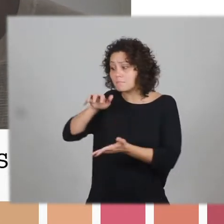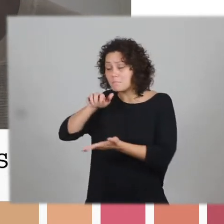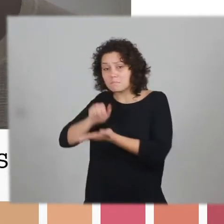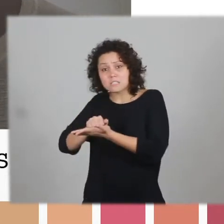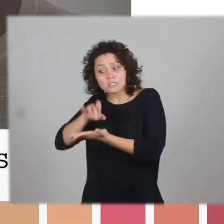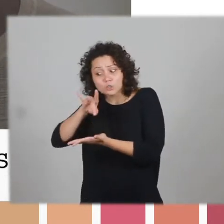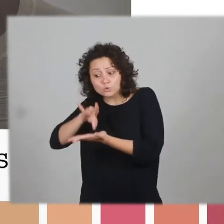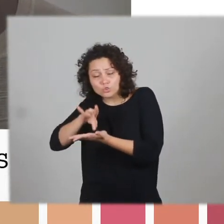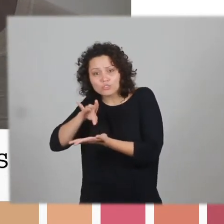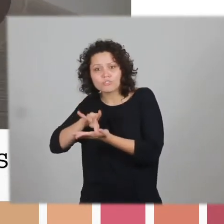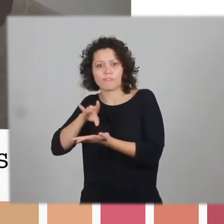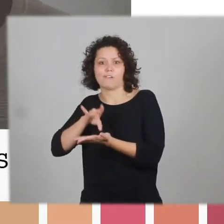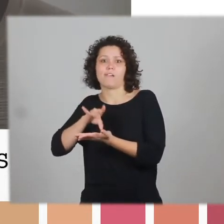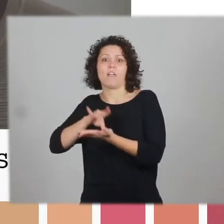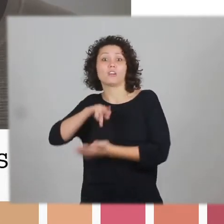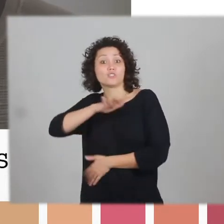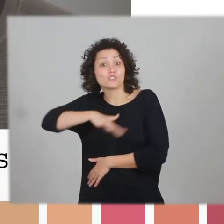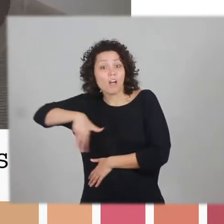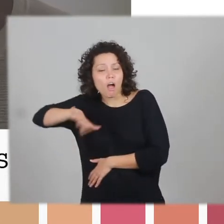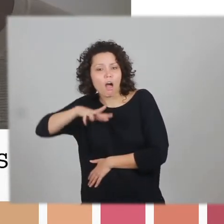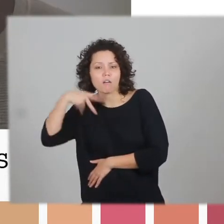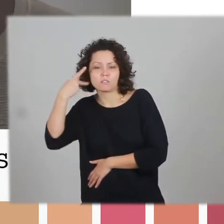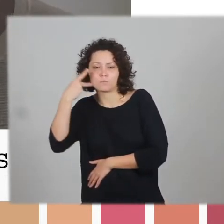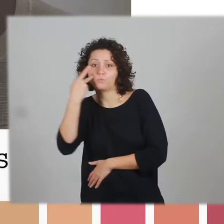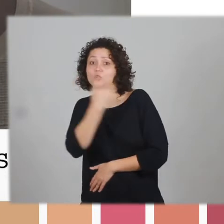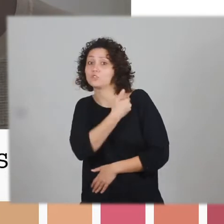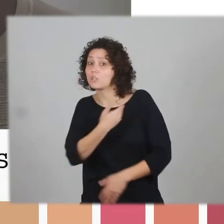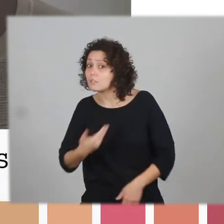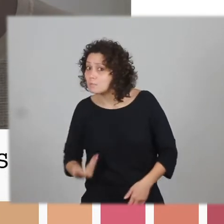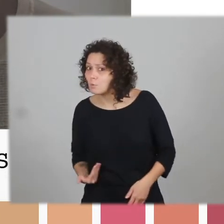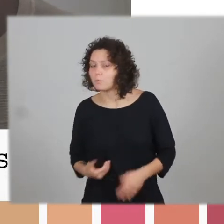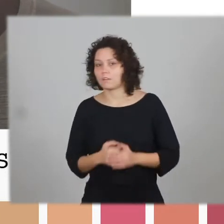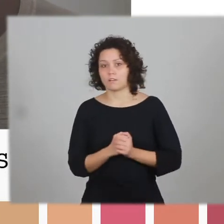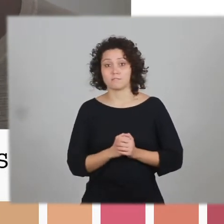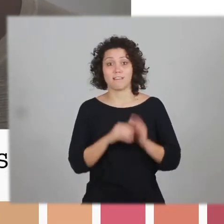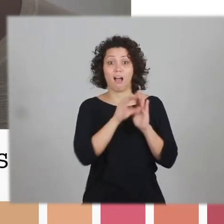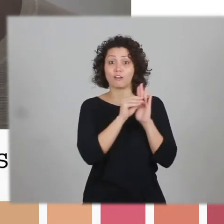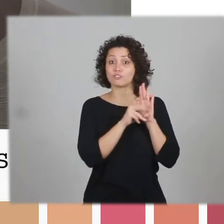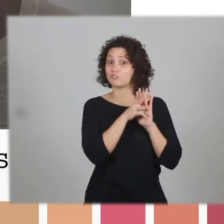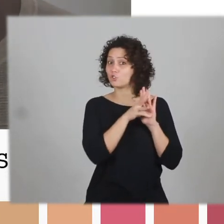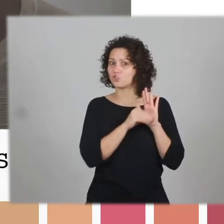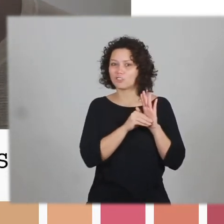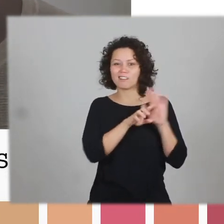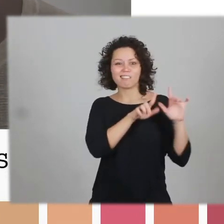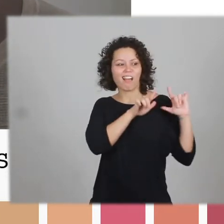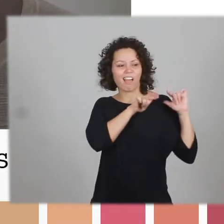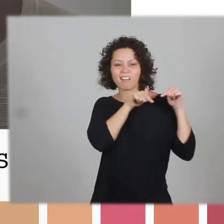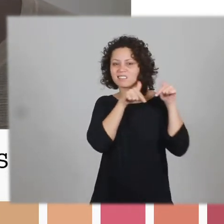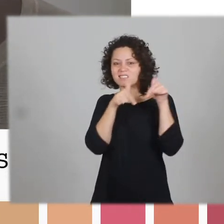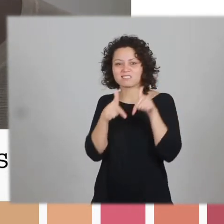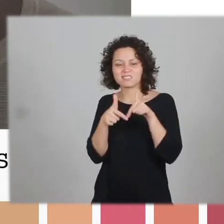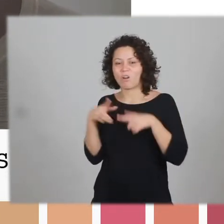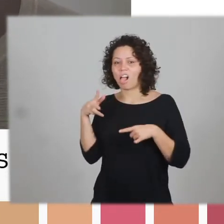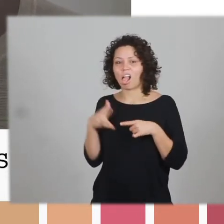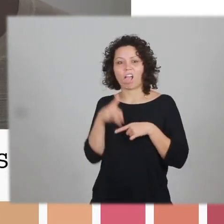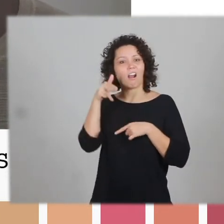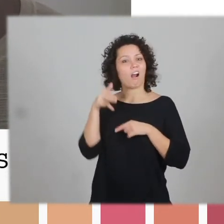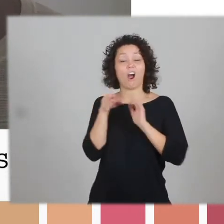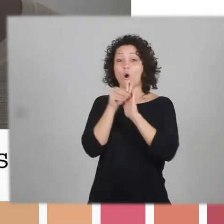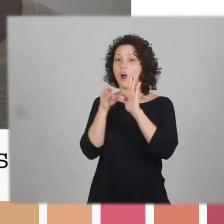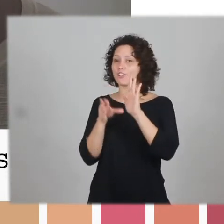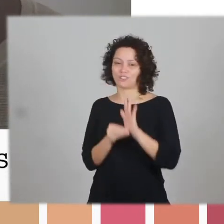políticas públicas. A Agenda 2030 ela rompe com essa tradição no sentido de que ela introduz